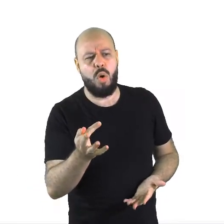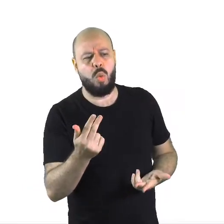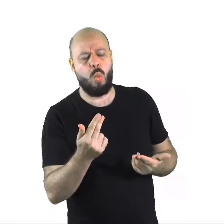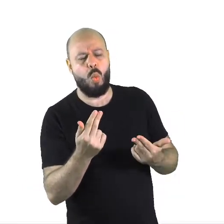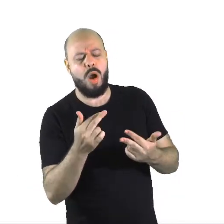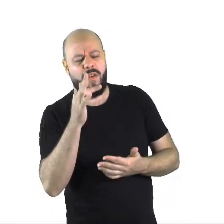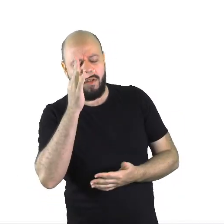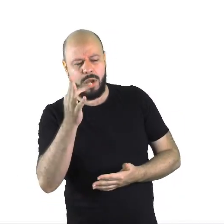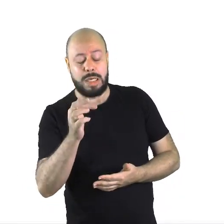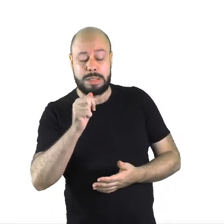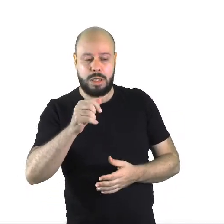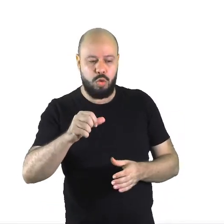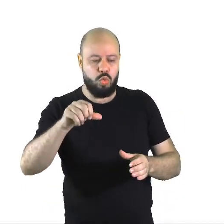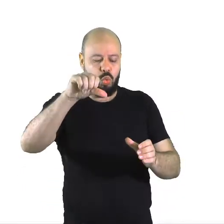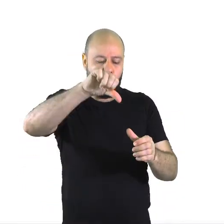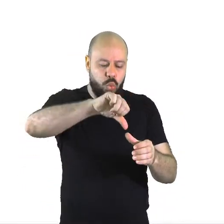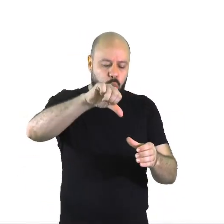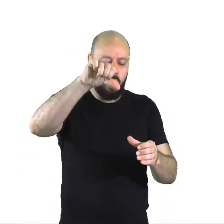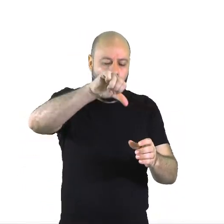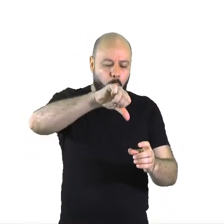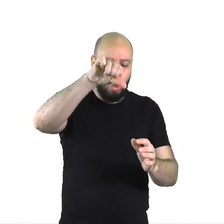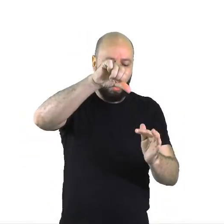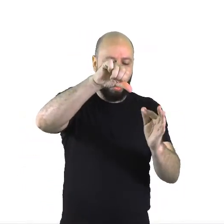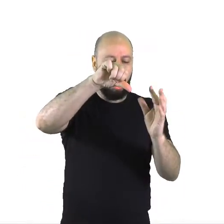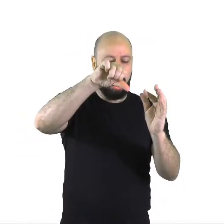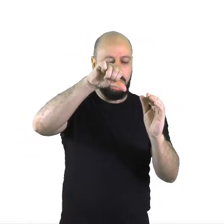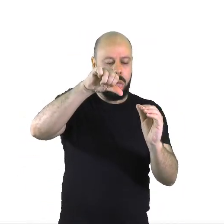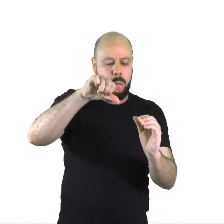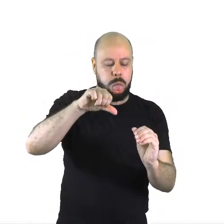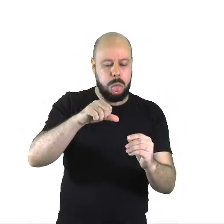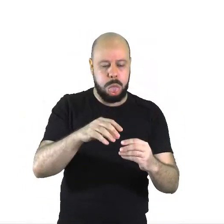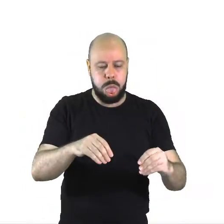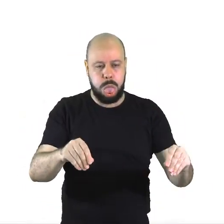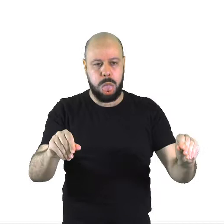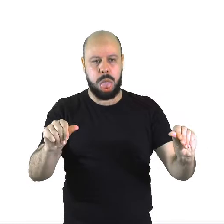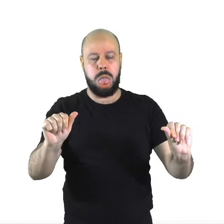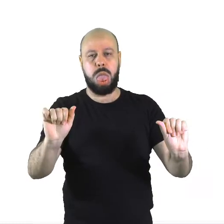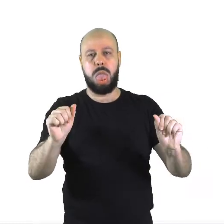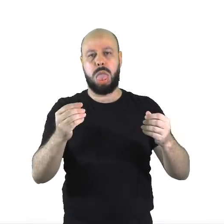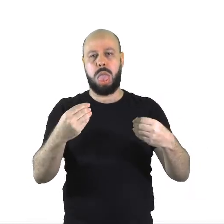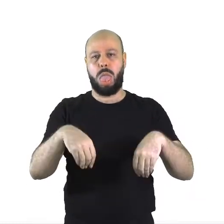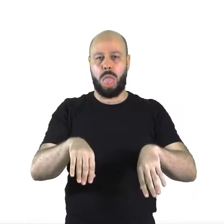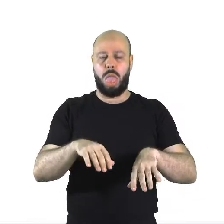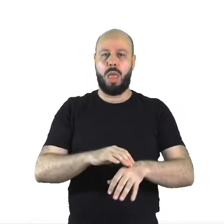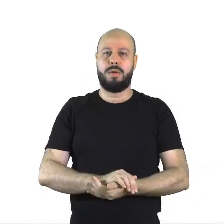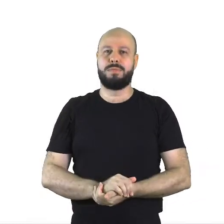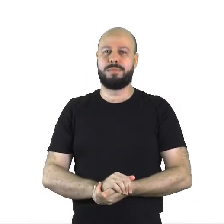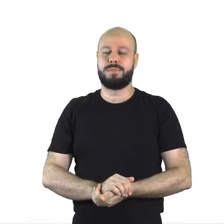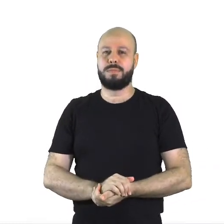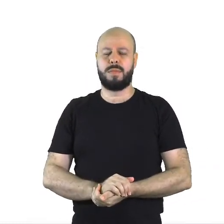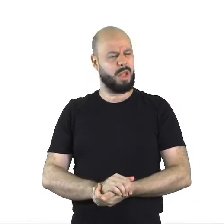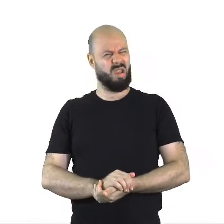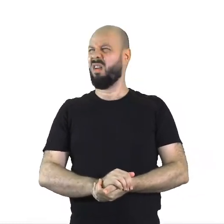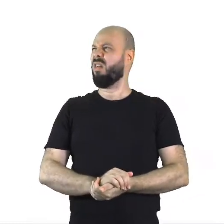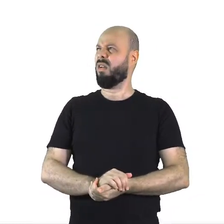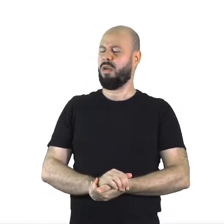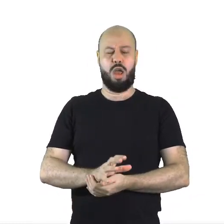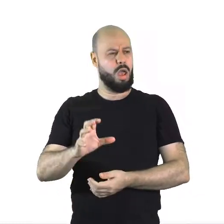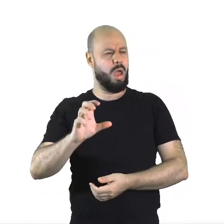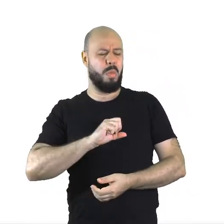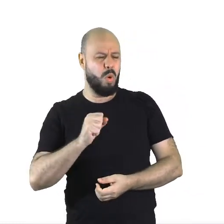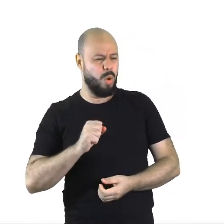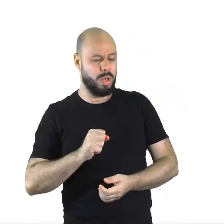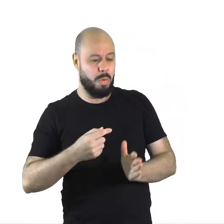não for regada e bem cuidada, ela murcha e morre. Hã? O amor é como o motor do carro,